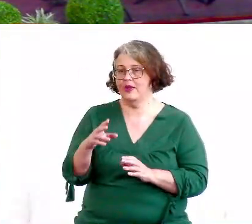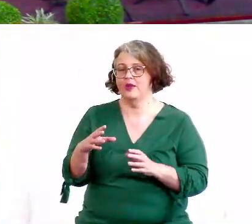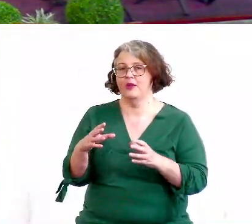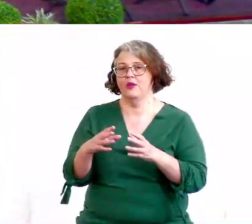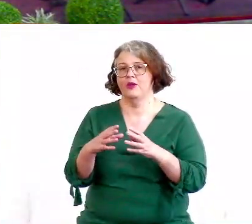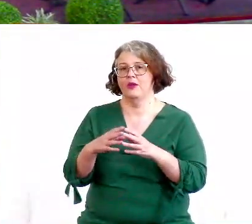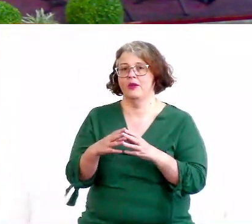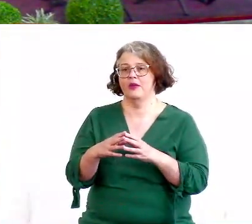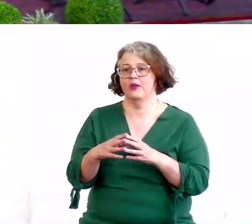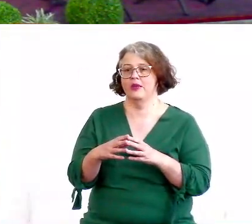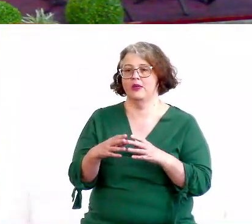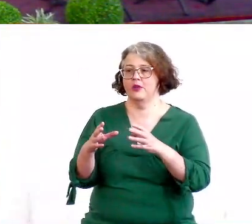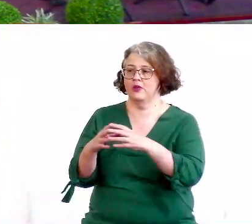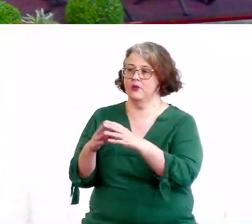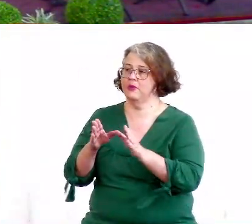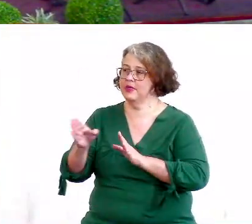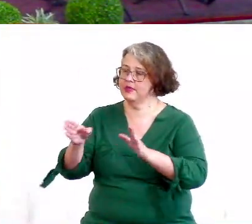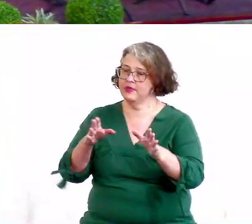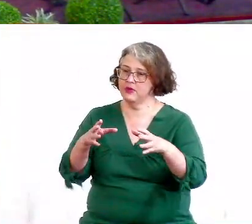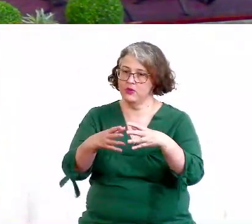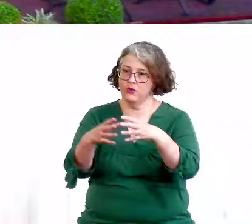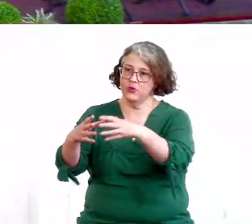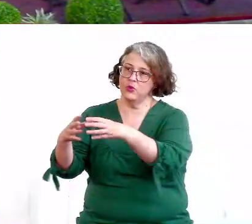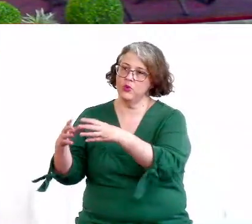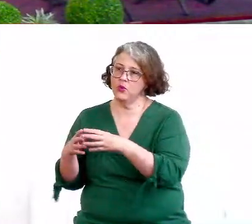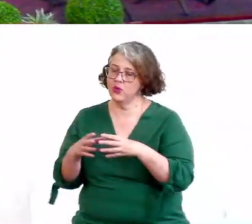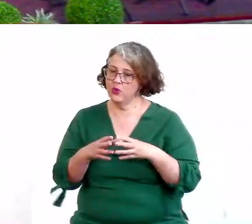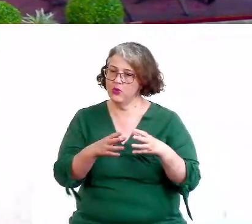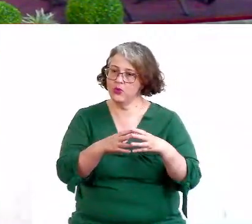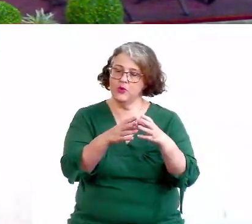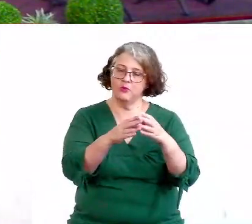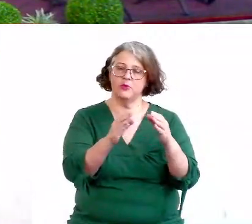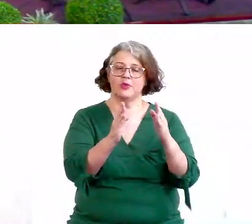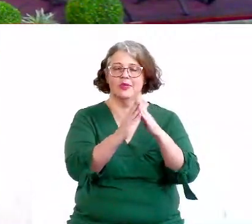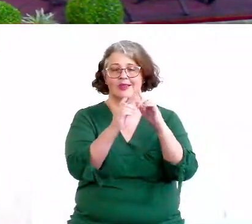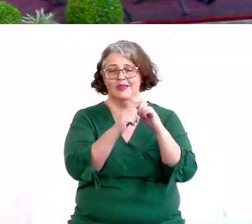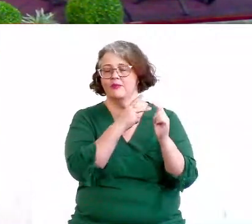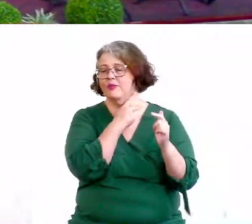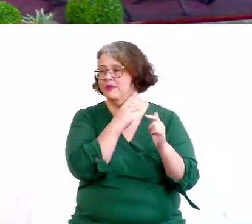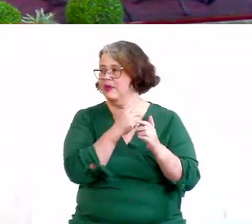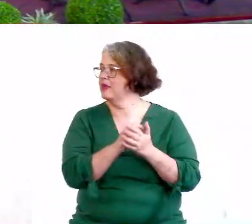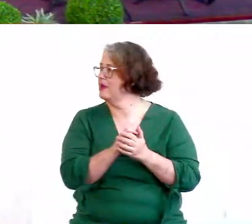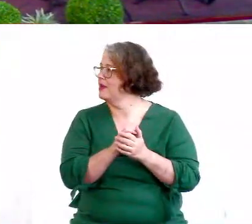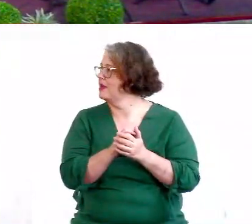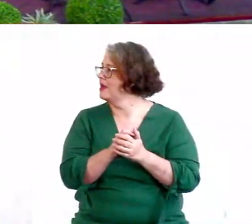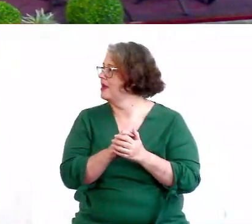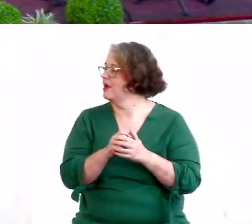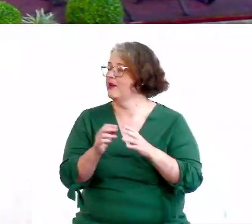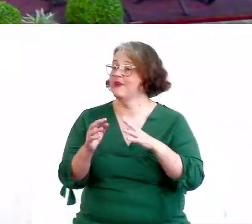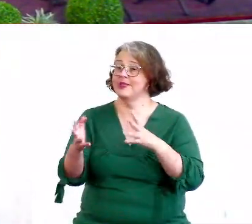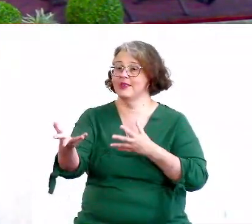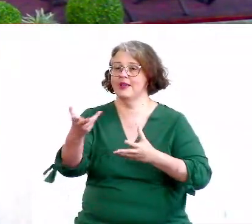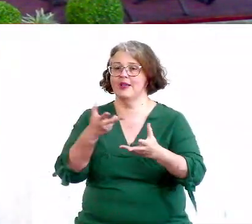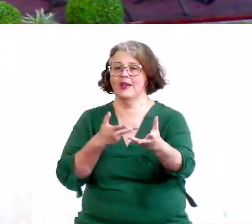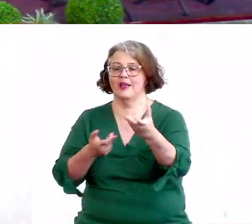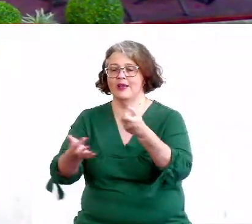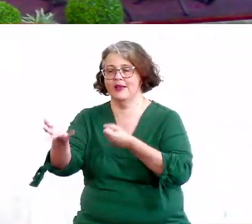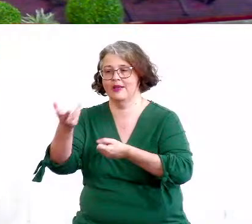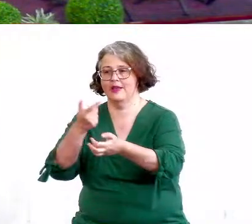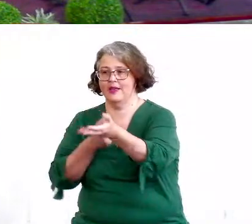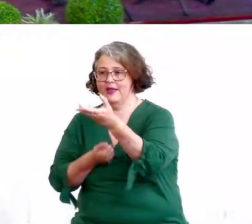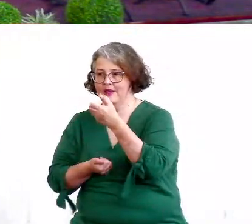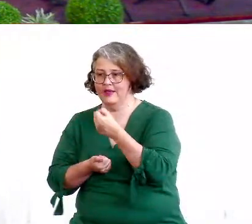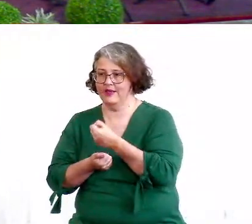algumas associações da igreja ou vinculadas à igreja presbiteriana, fazer algumas arrecadações. E dessa vez